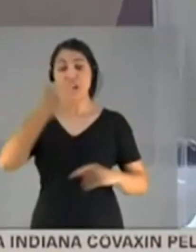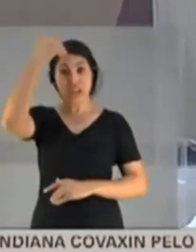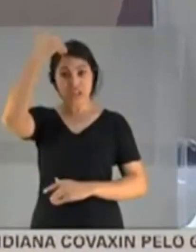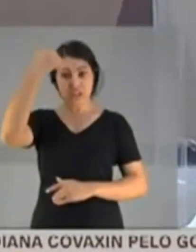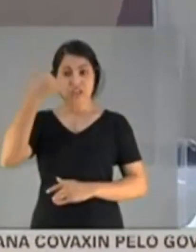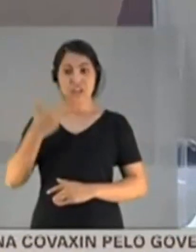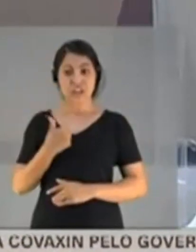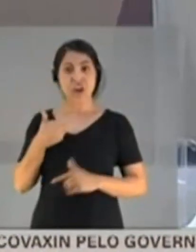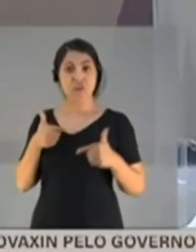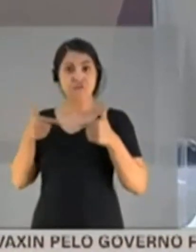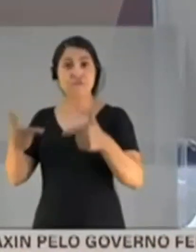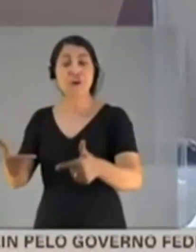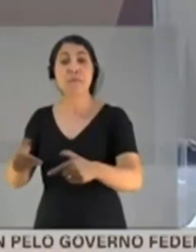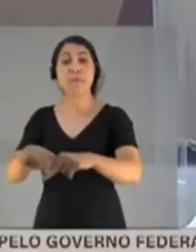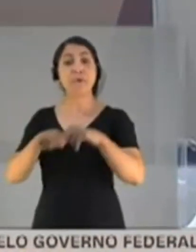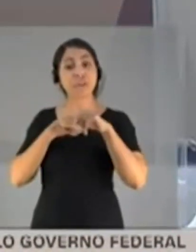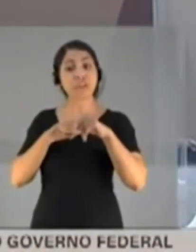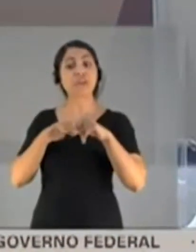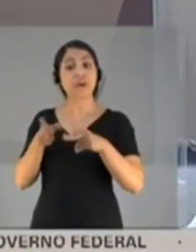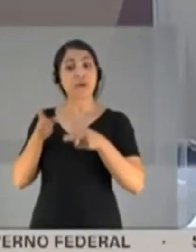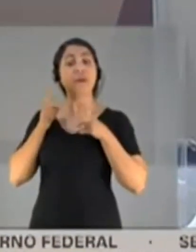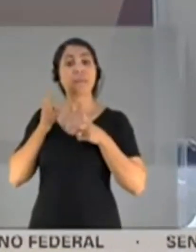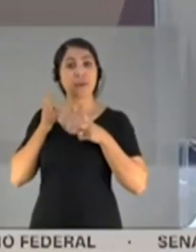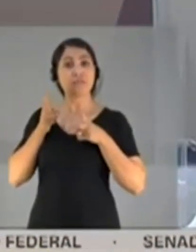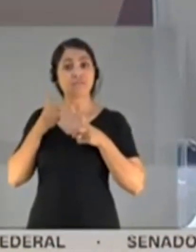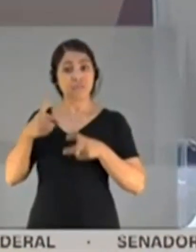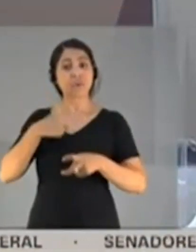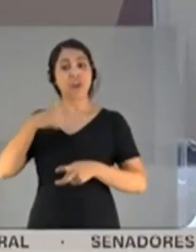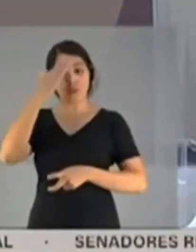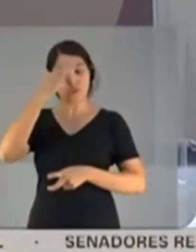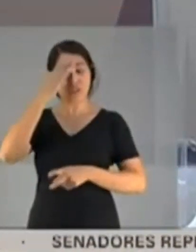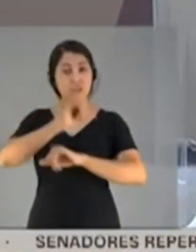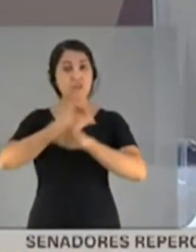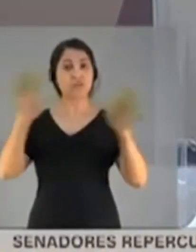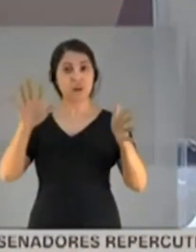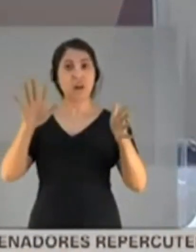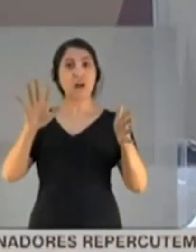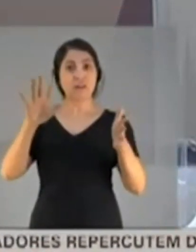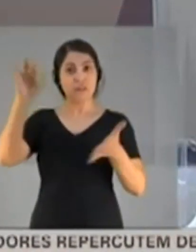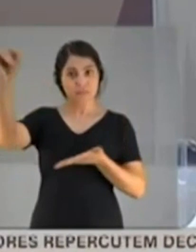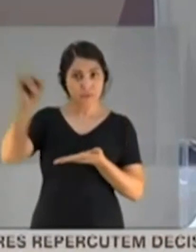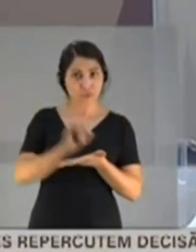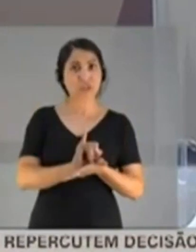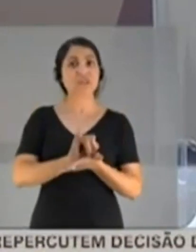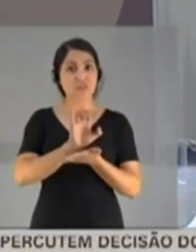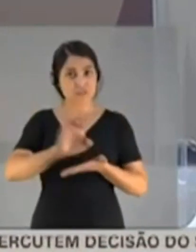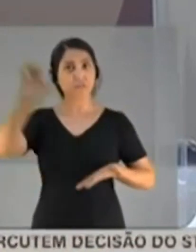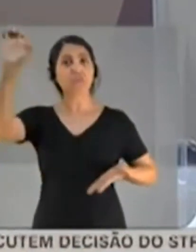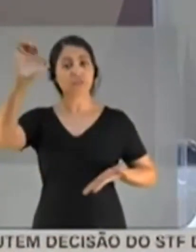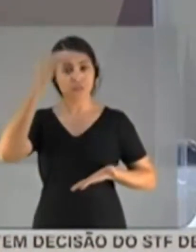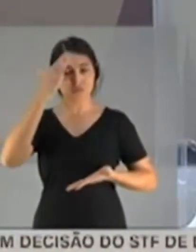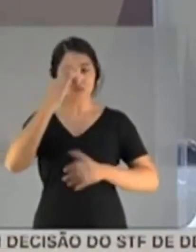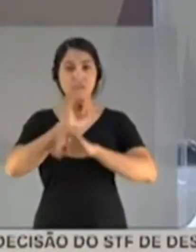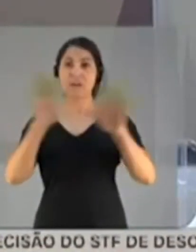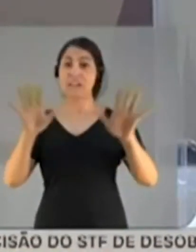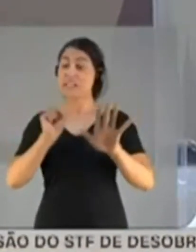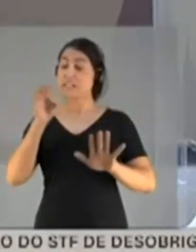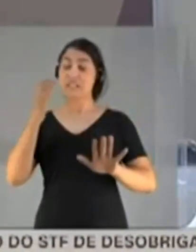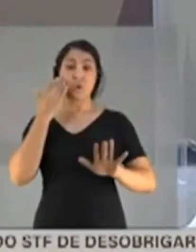fome e os modos operantes e porque eu entendo de exportação, que talvez, se não entendesse, acharia aquilo normal.